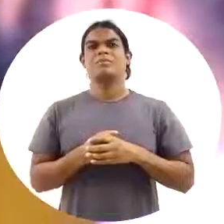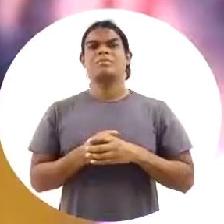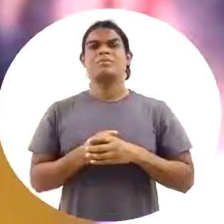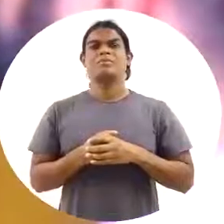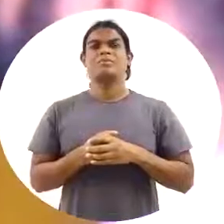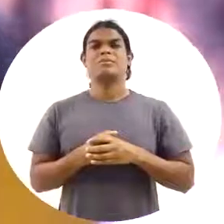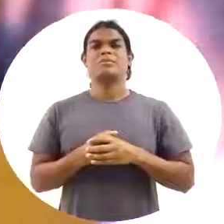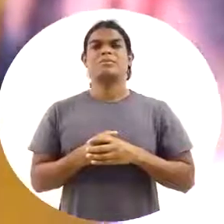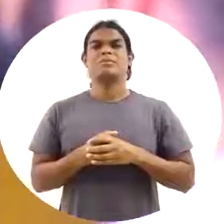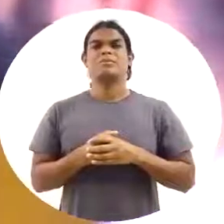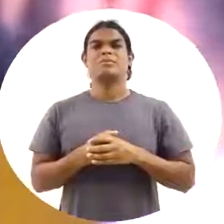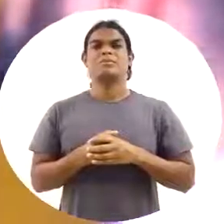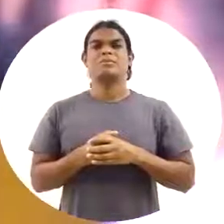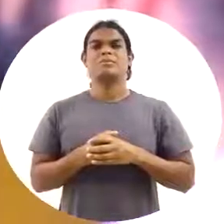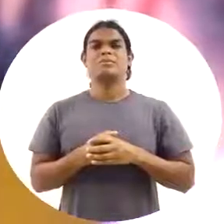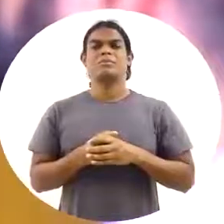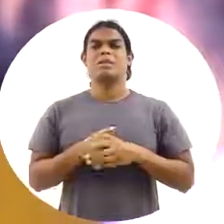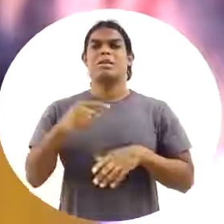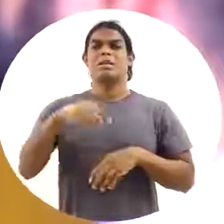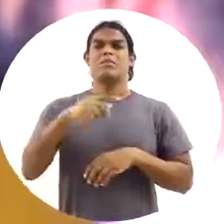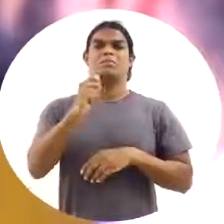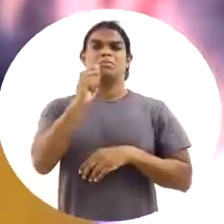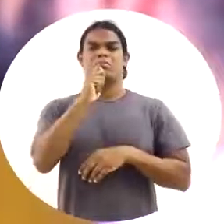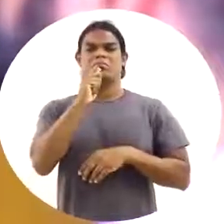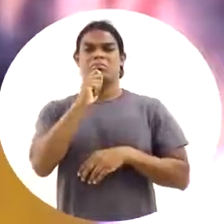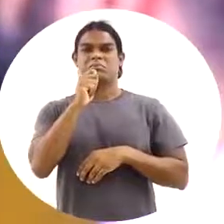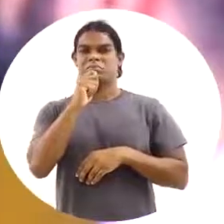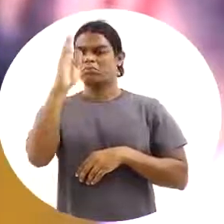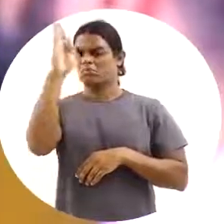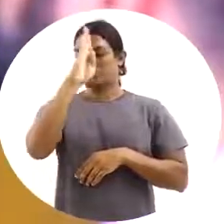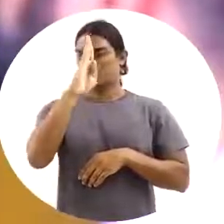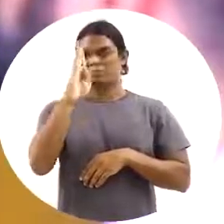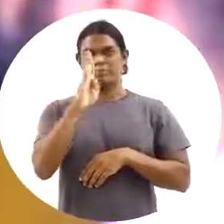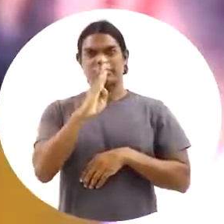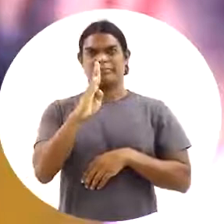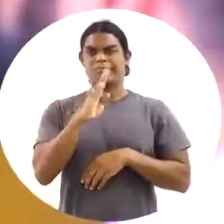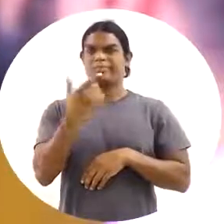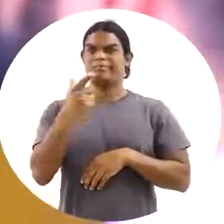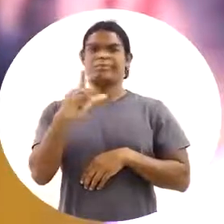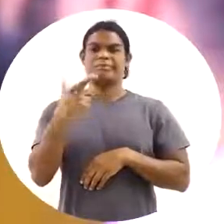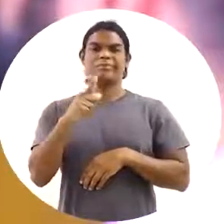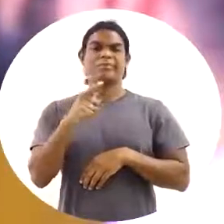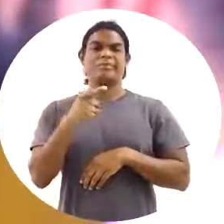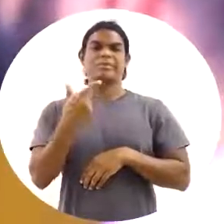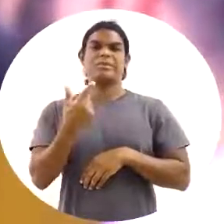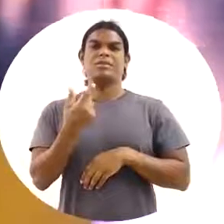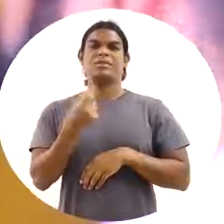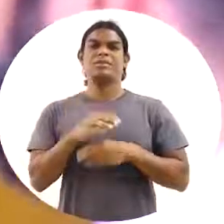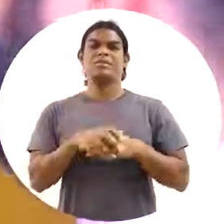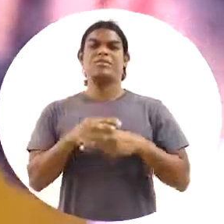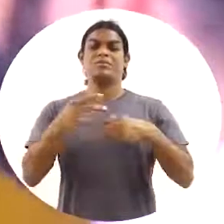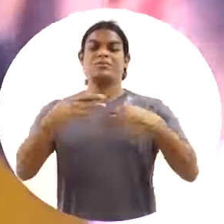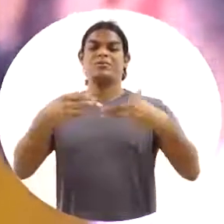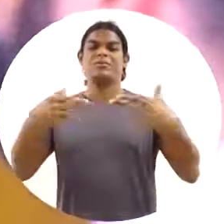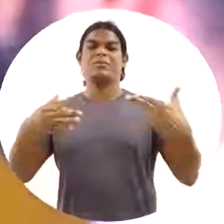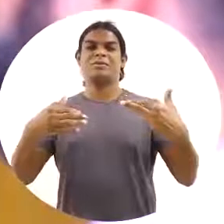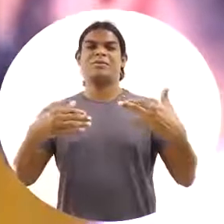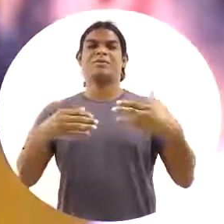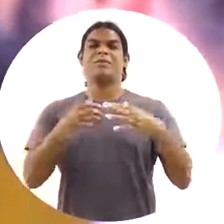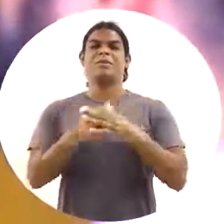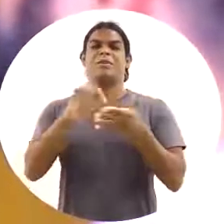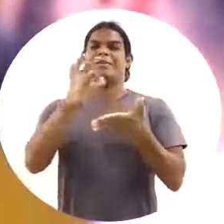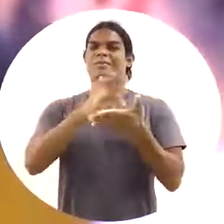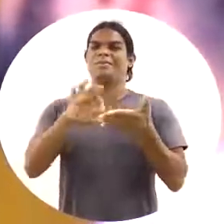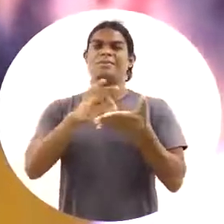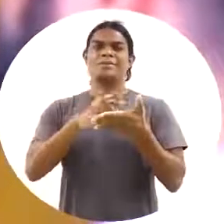demanda, então você tem um movimento. A gente não passou por isso, então aqui não tem tanta referência para citar, né,